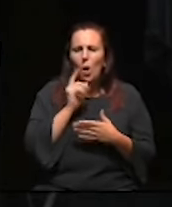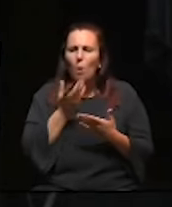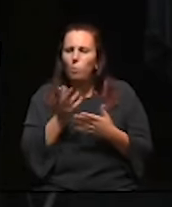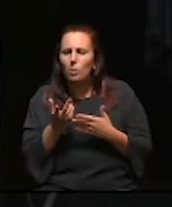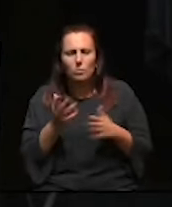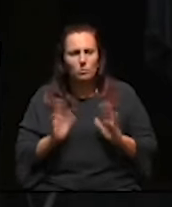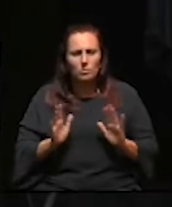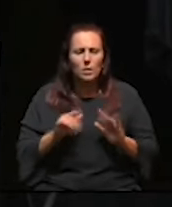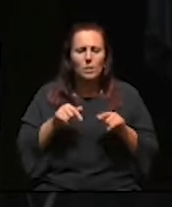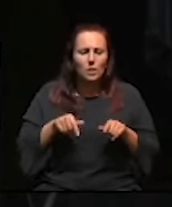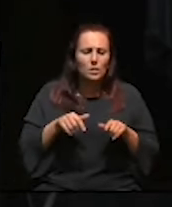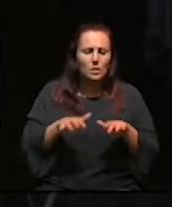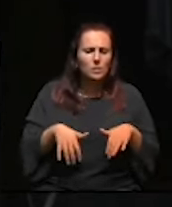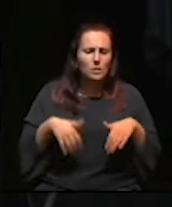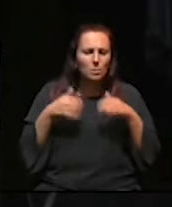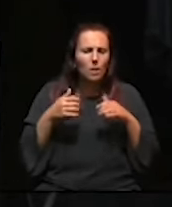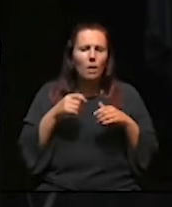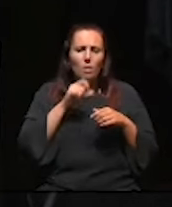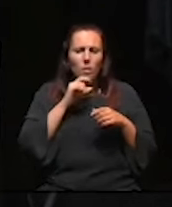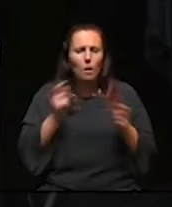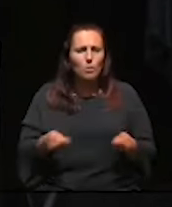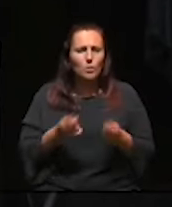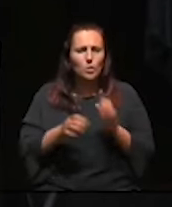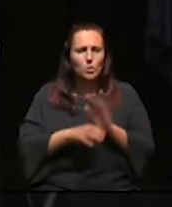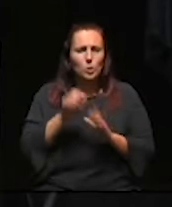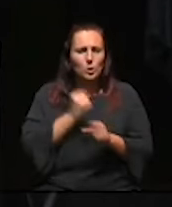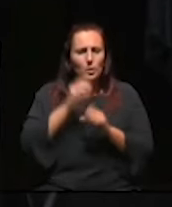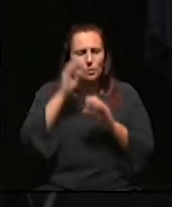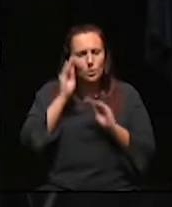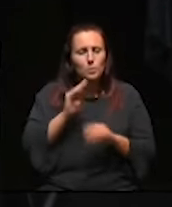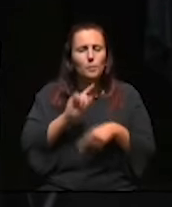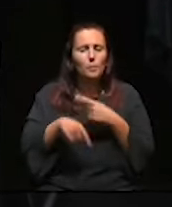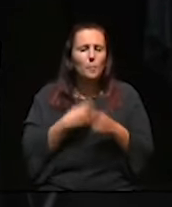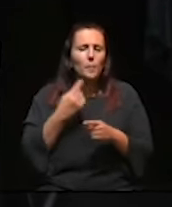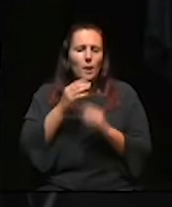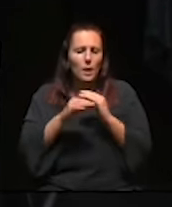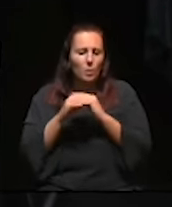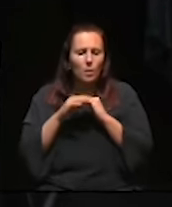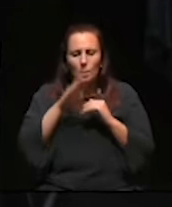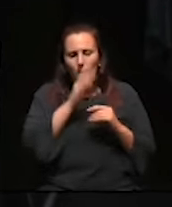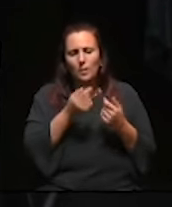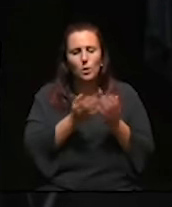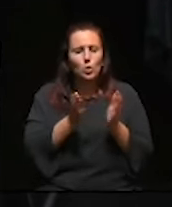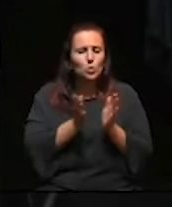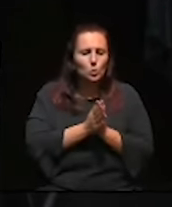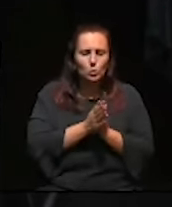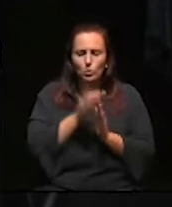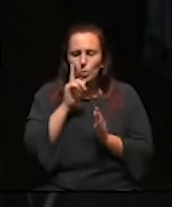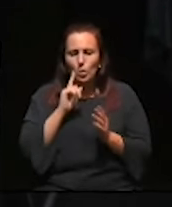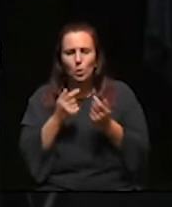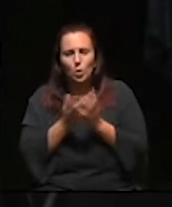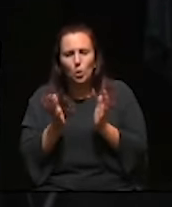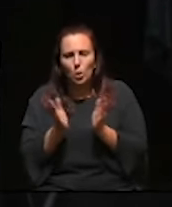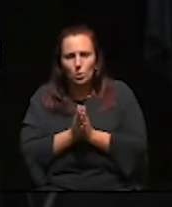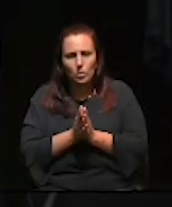partir desta Assembleia, promover as condições de trabalho e formação para que a igualdade seja uma prática para todas, todos, todos, sem